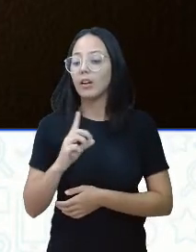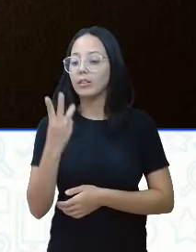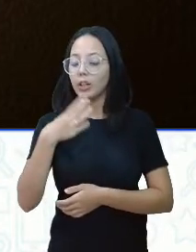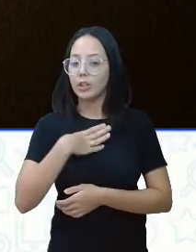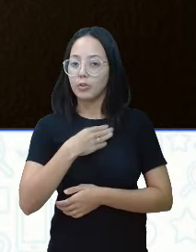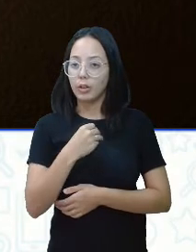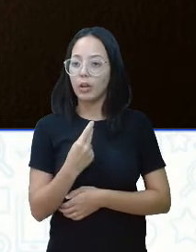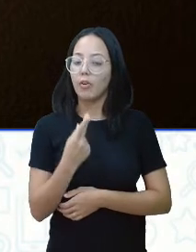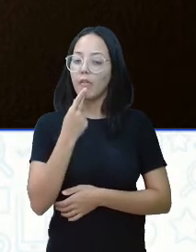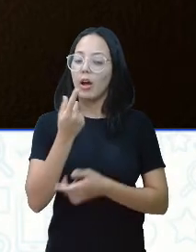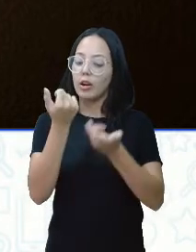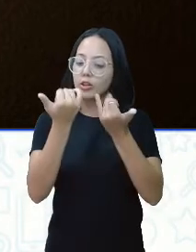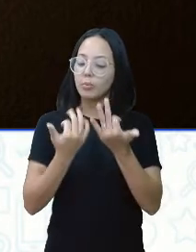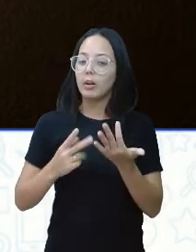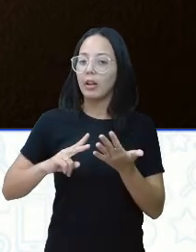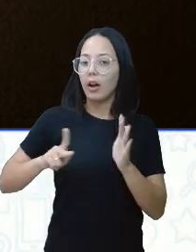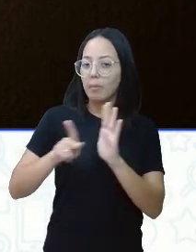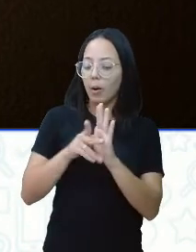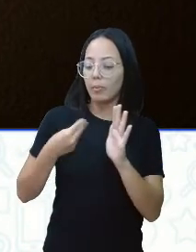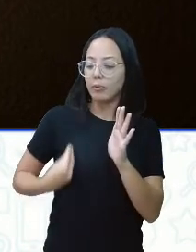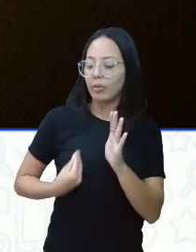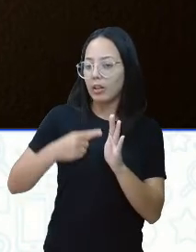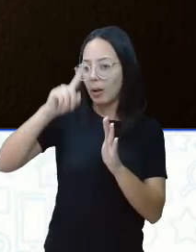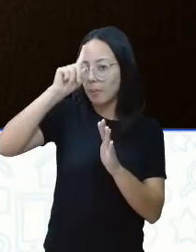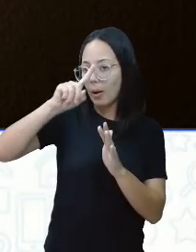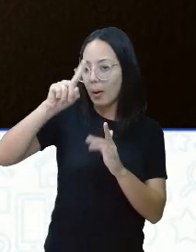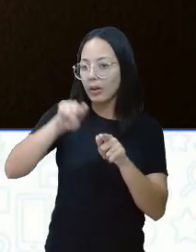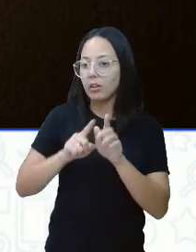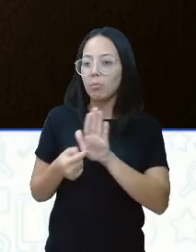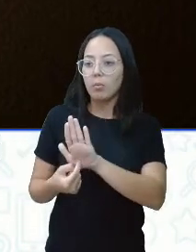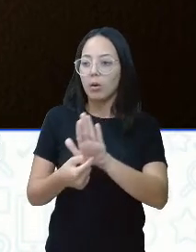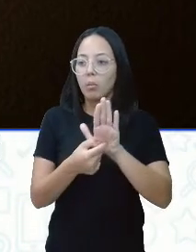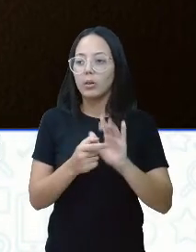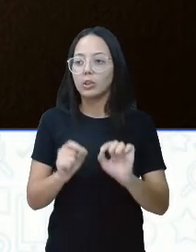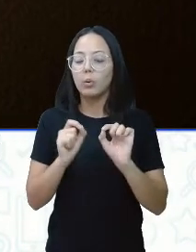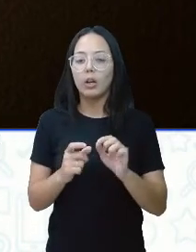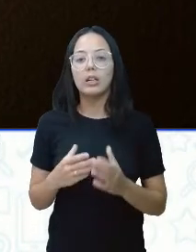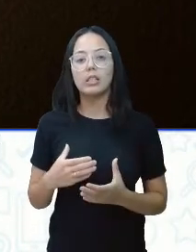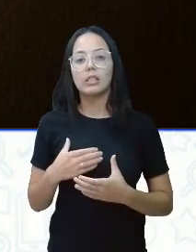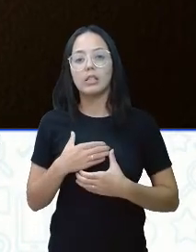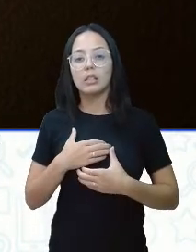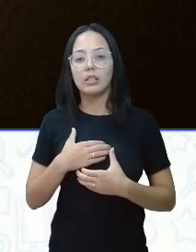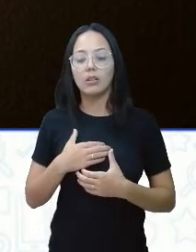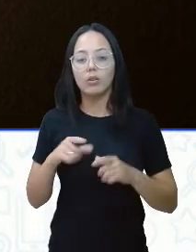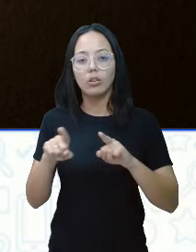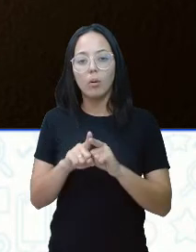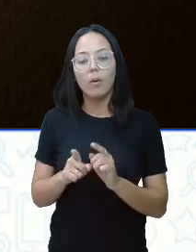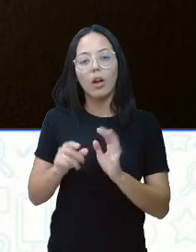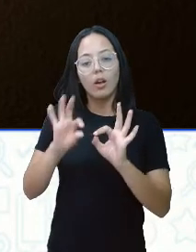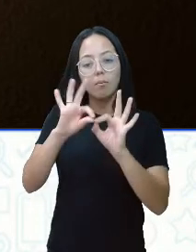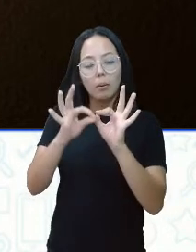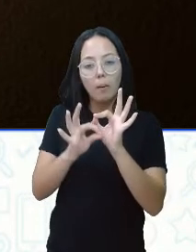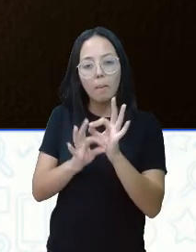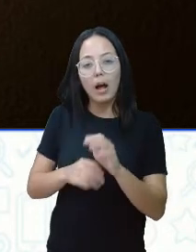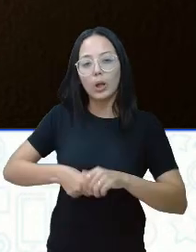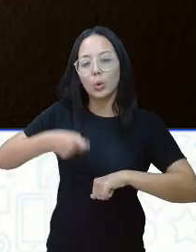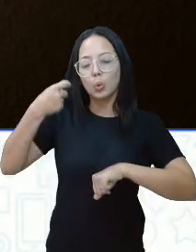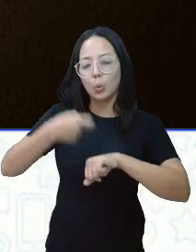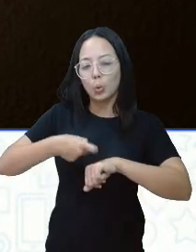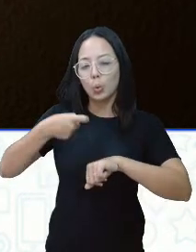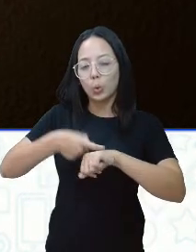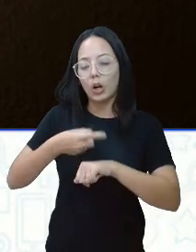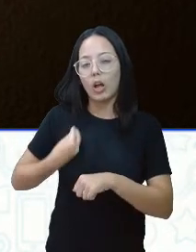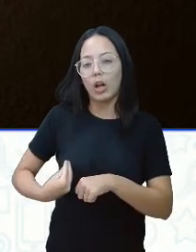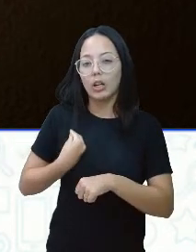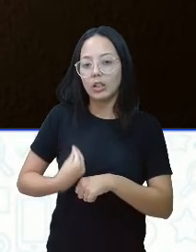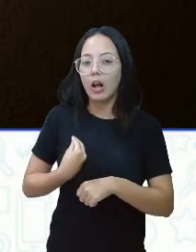registra sua rotina como catadora de papel e revela aos leitores um sensível e contundente relato da dura realidade vivida